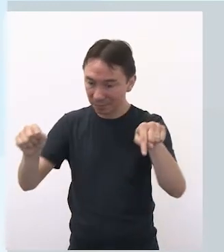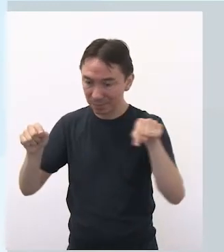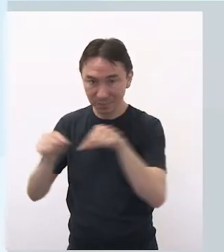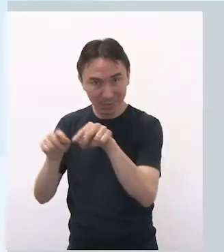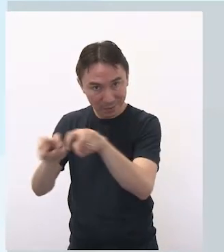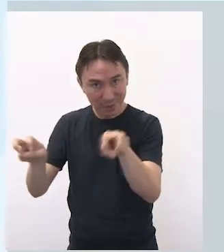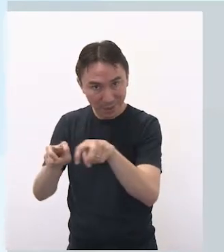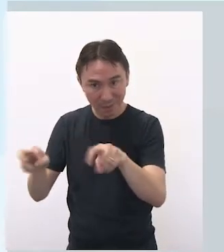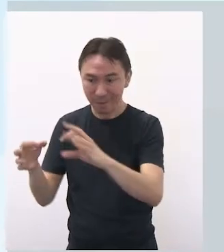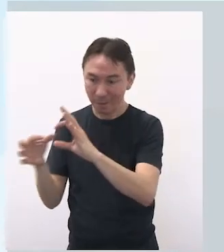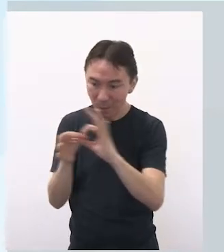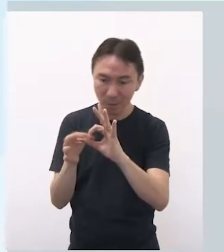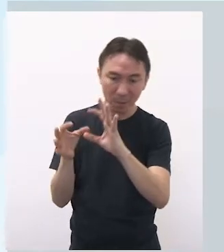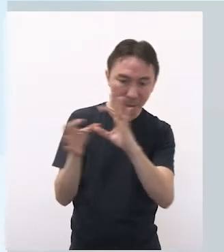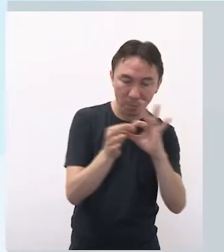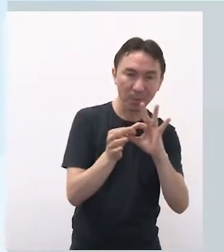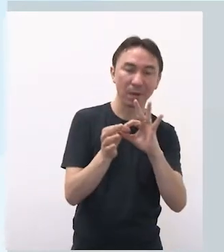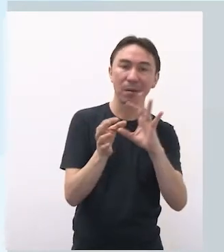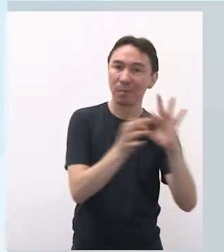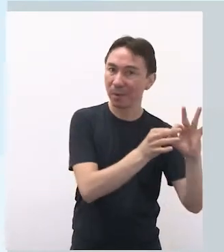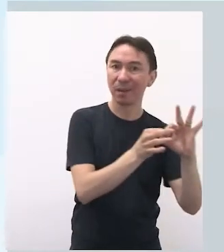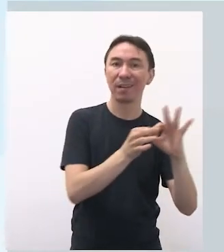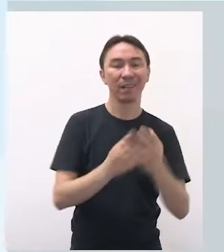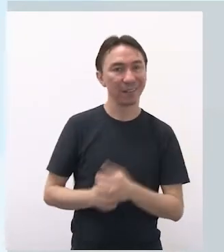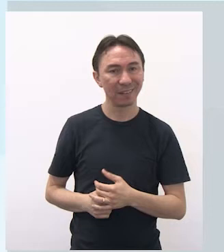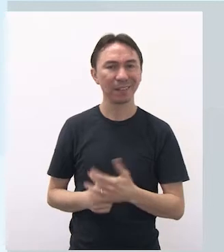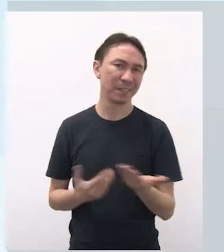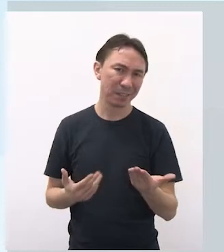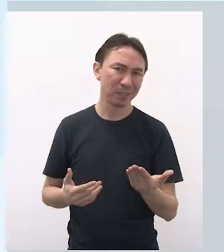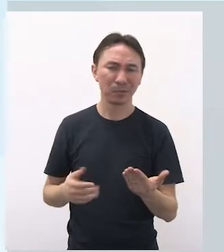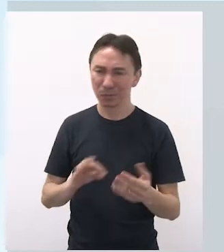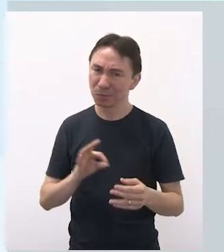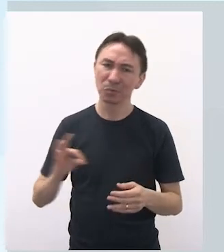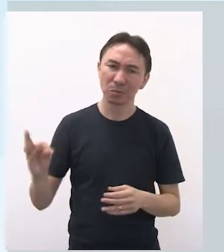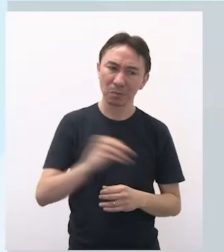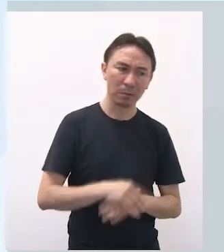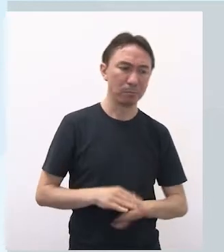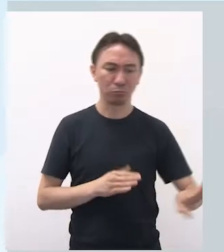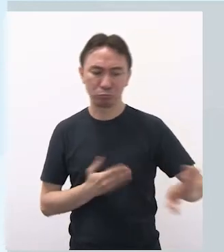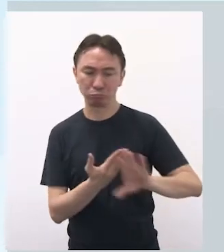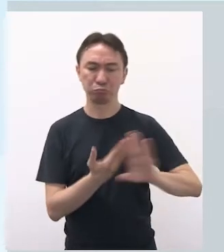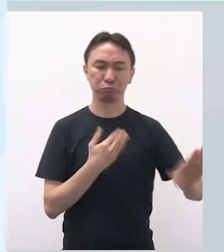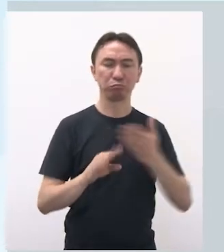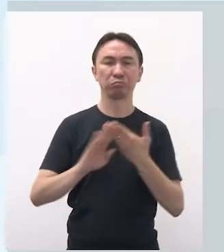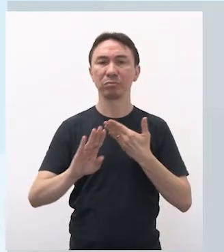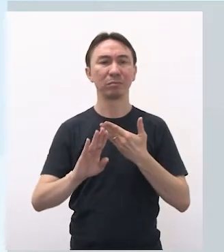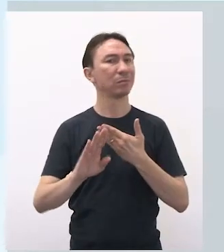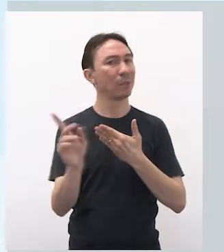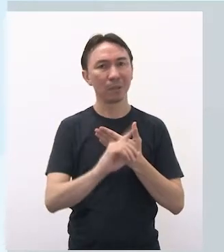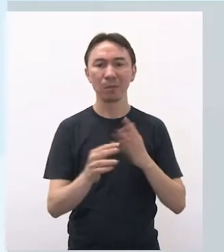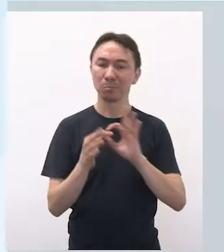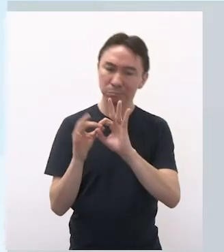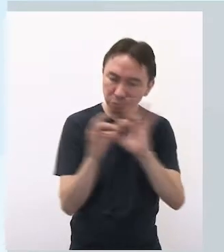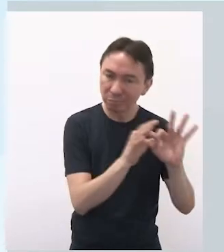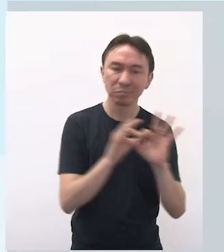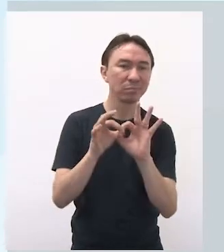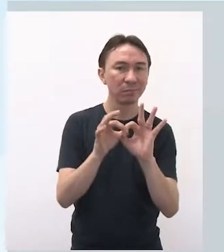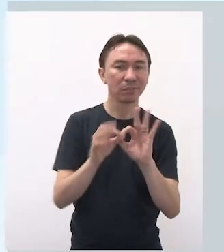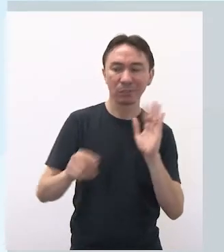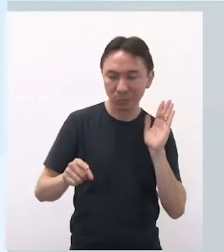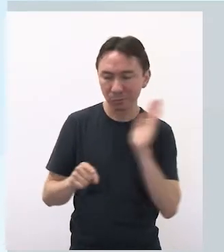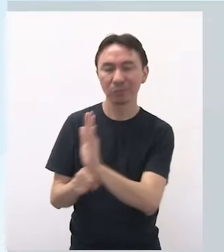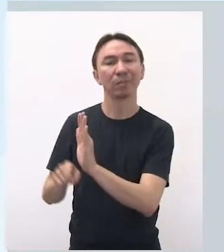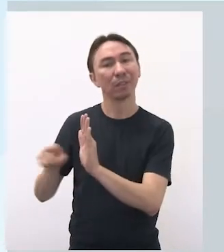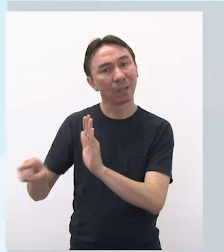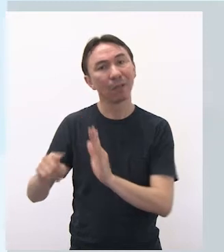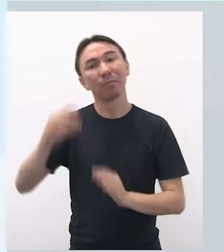essas ações aconteçam de forma conjunta, coletiva, visando a aprendizagem do nosso estudante. Isso é o que